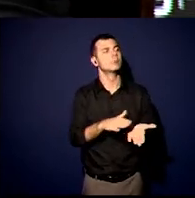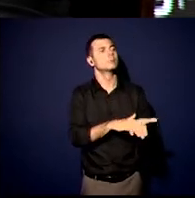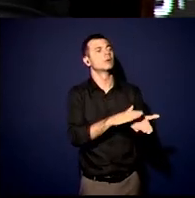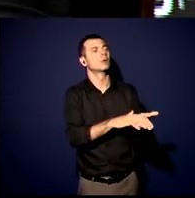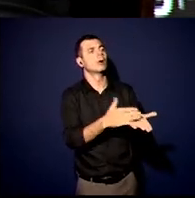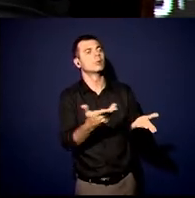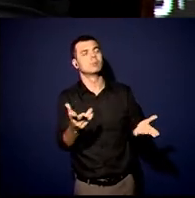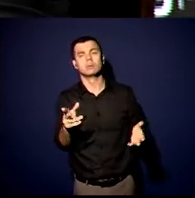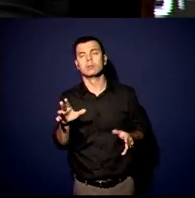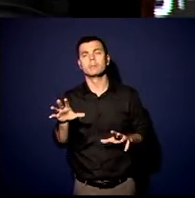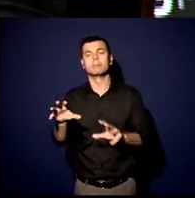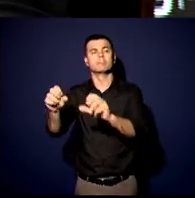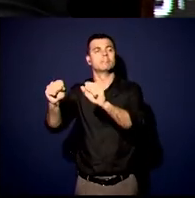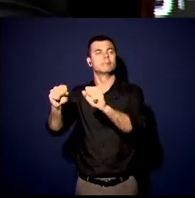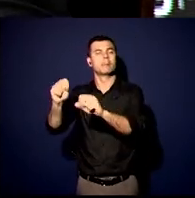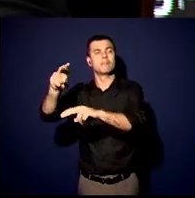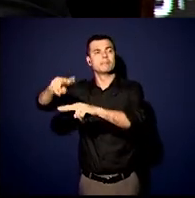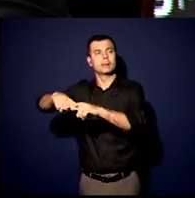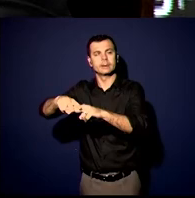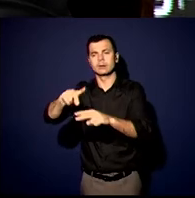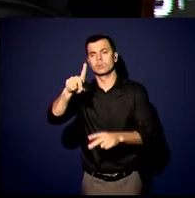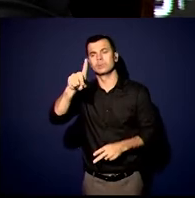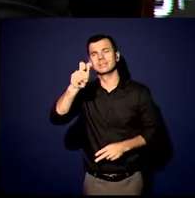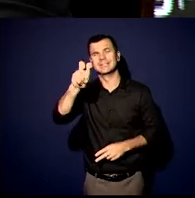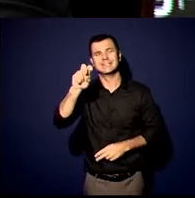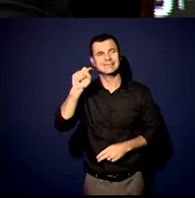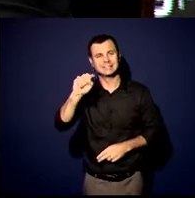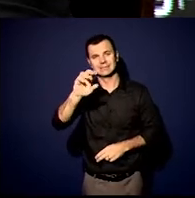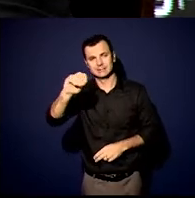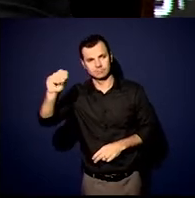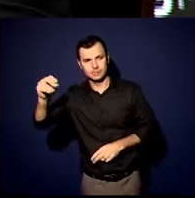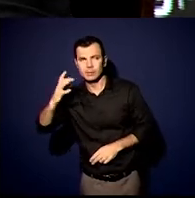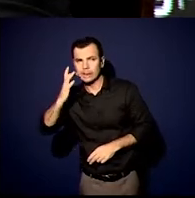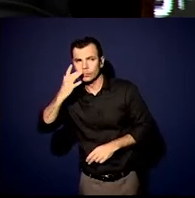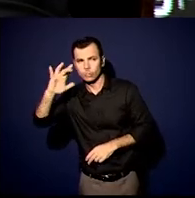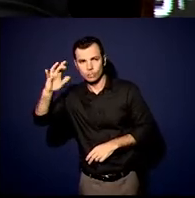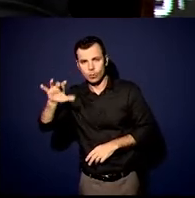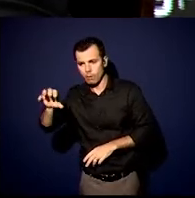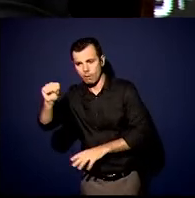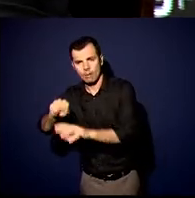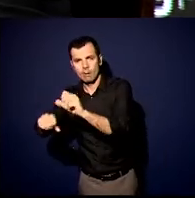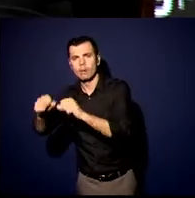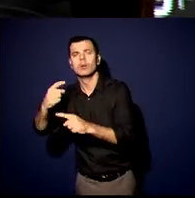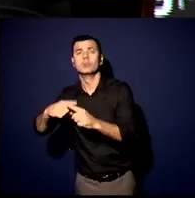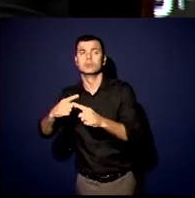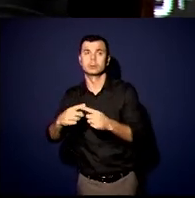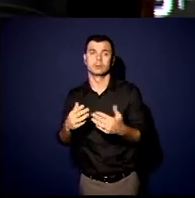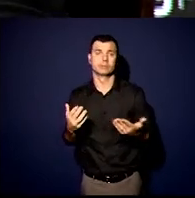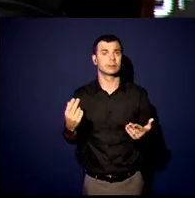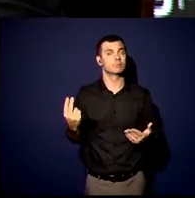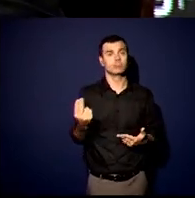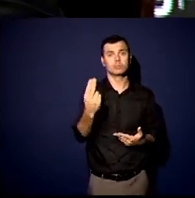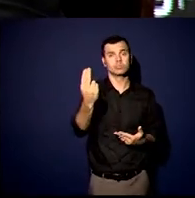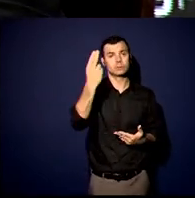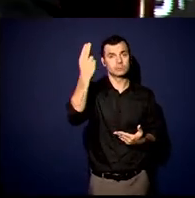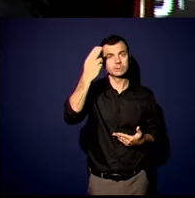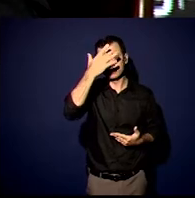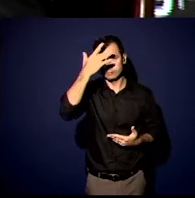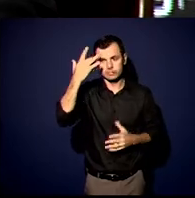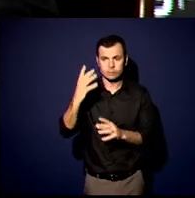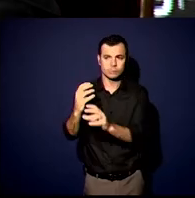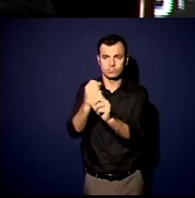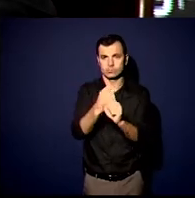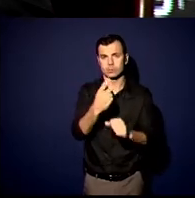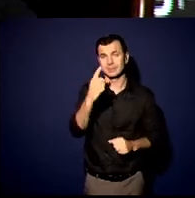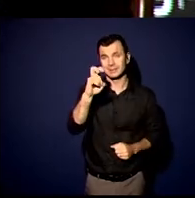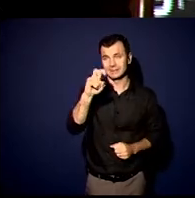não prendeu os 15 mil garimpeiros nós não prendemos os 15 mil garimpeiros porque era impossível aprender 15.000 garimpeiros